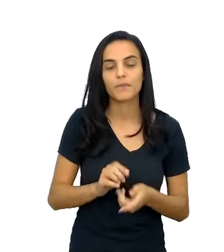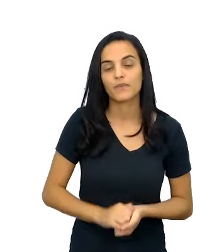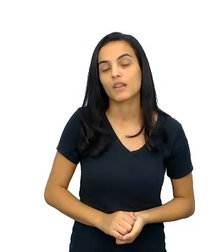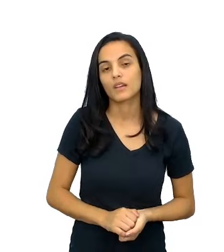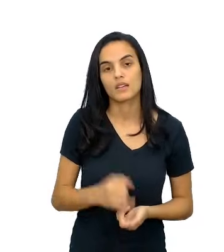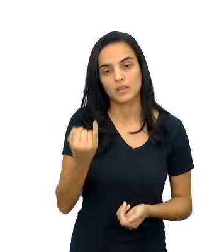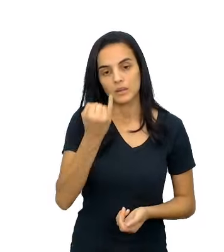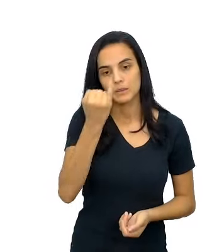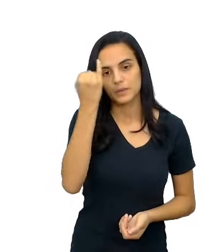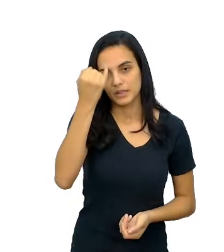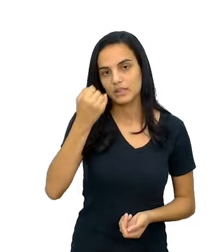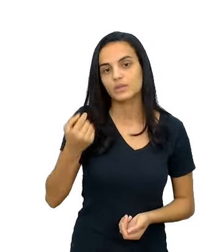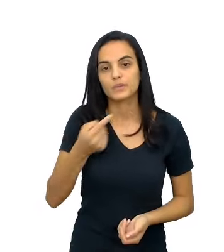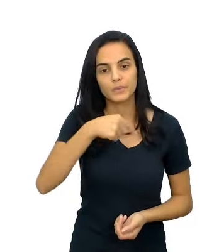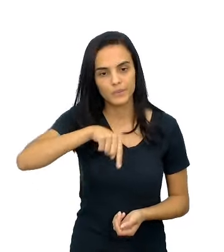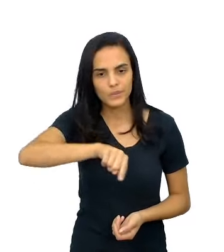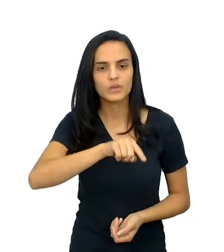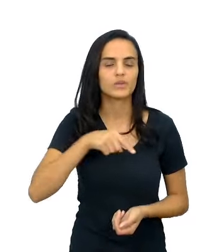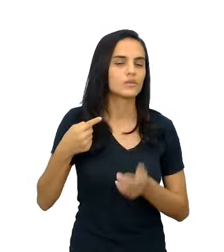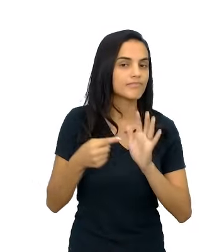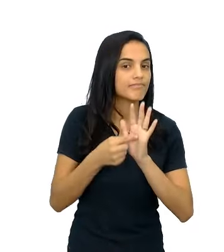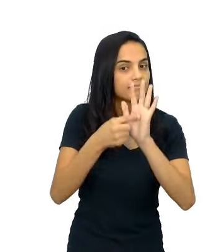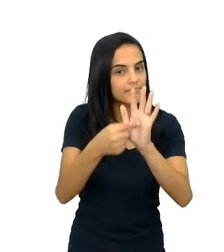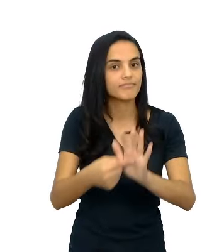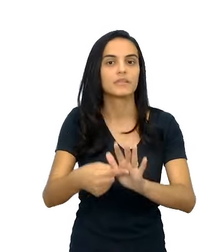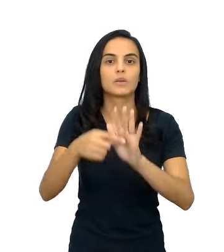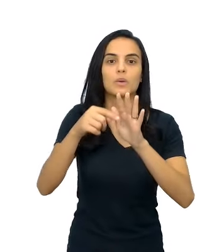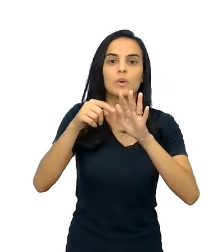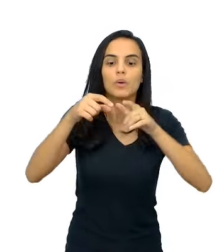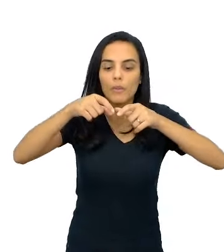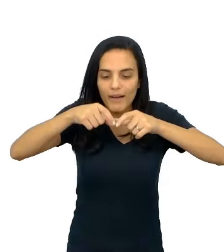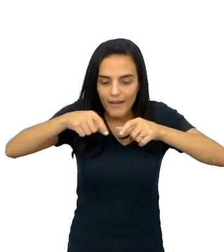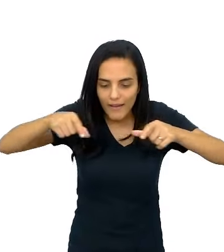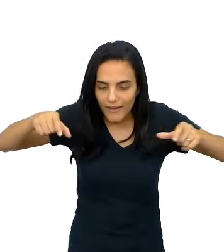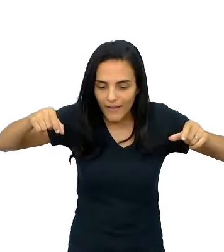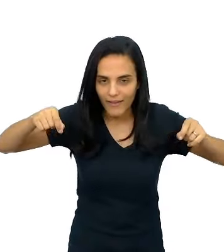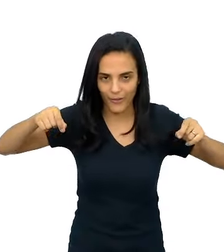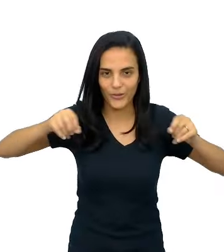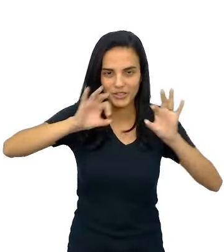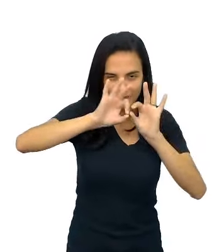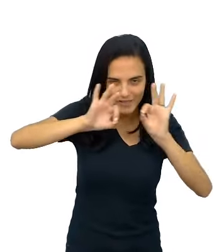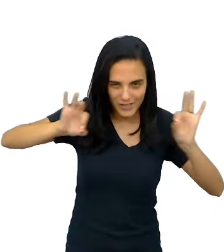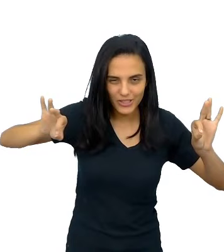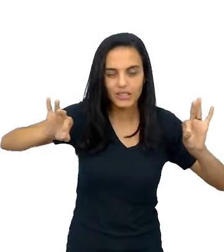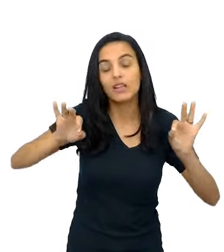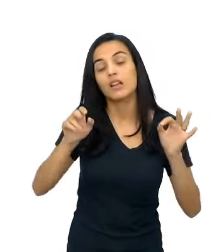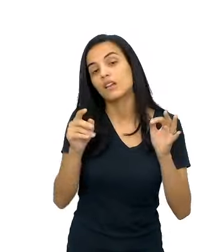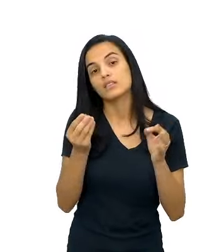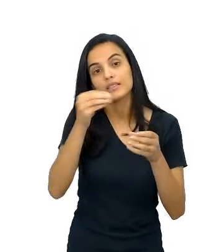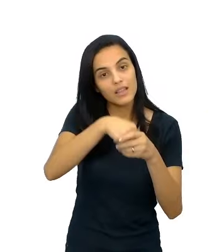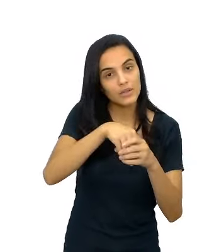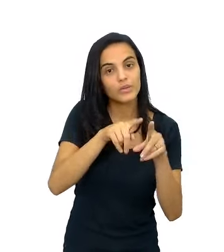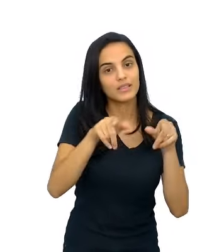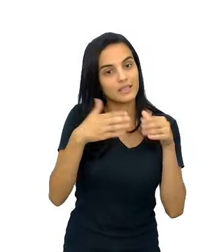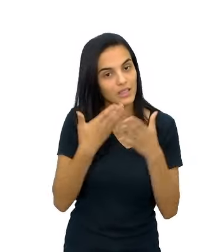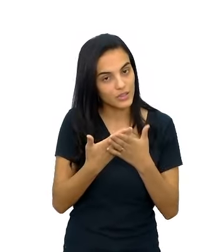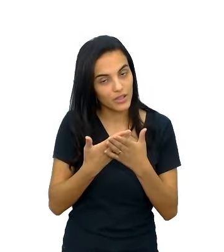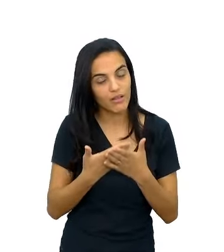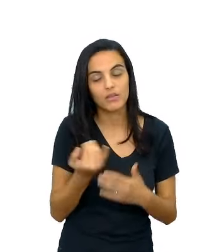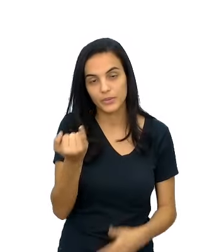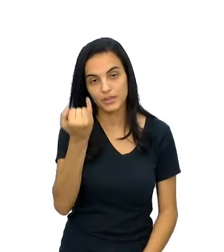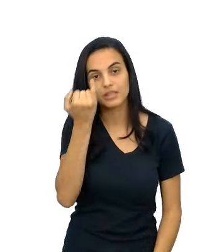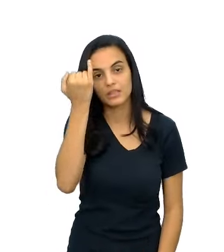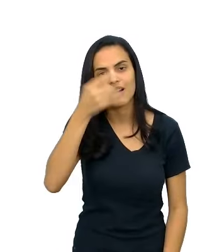quanto é importante a gente levar uma régua para a sala de aula, o quanto é importante para fazer medidas, às vezes a gente